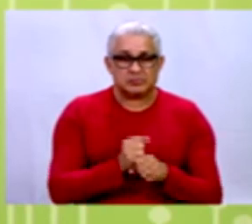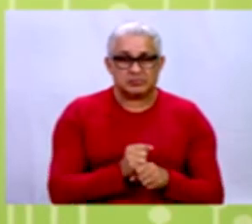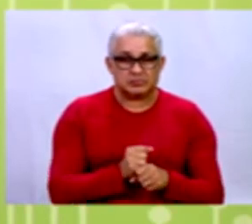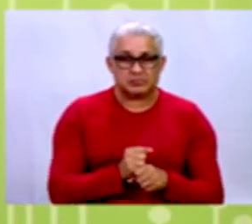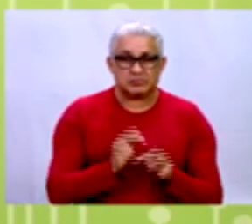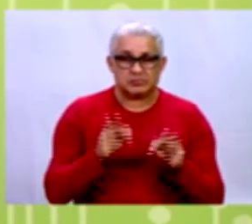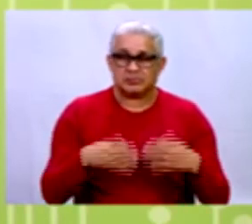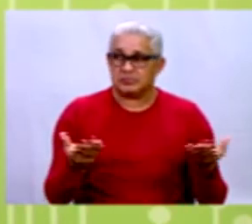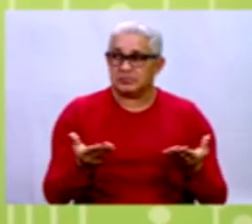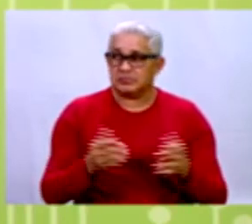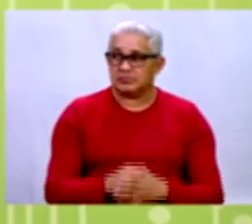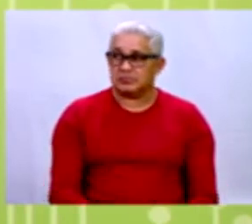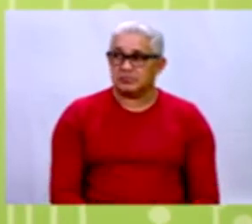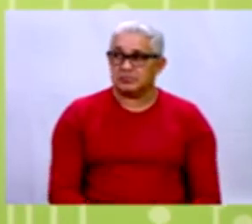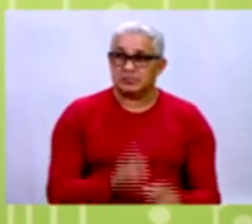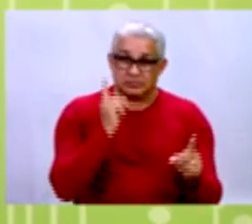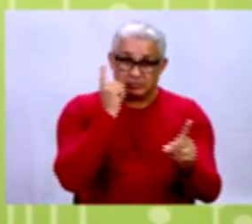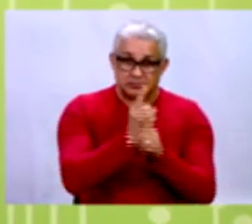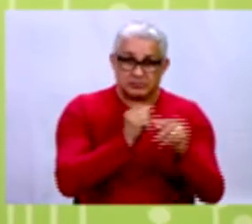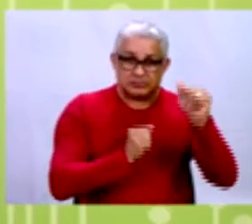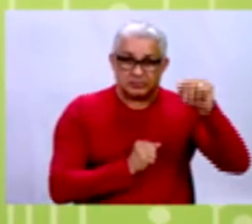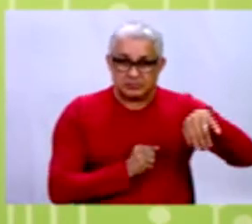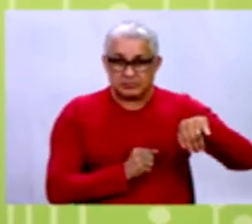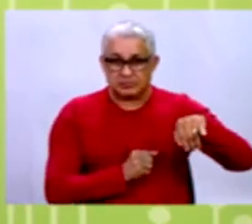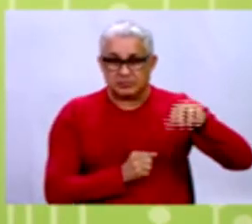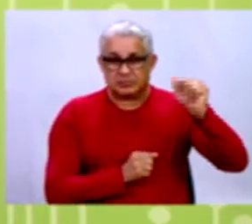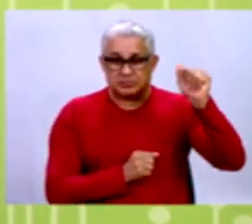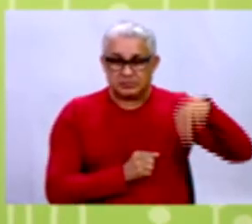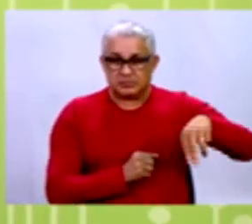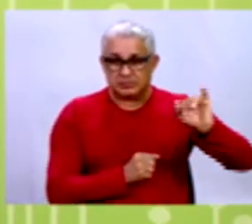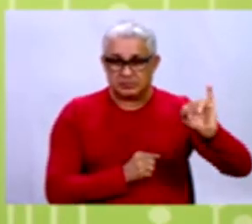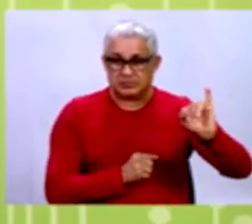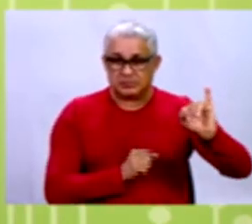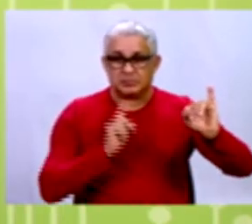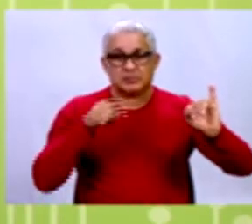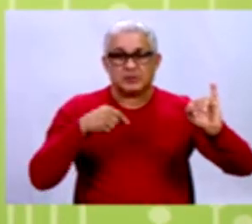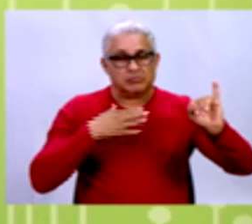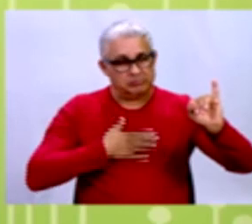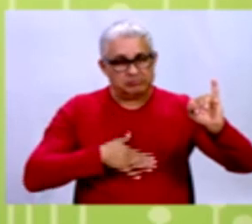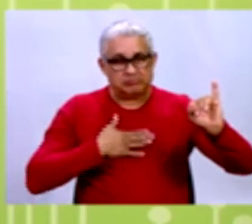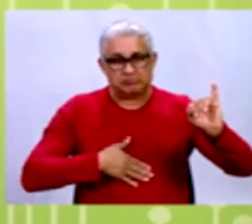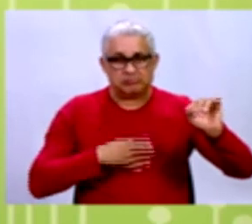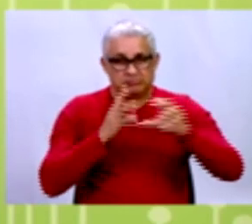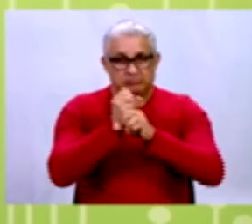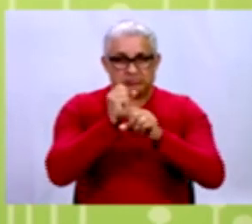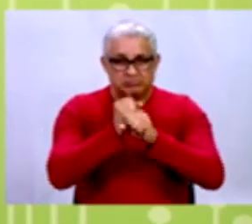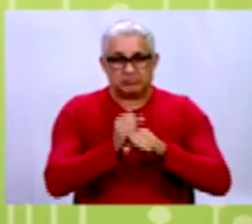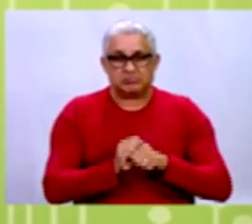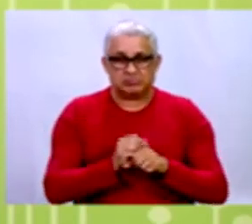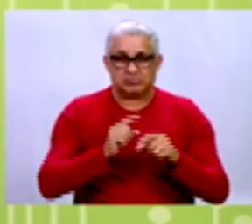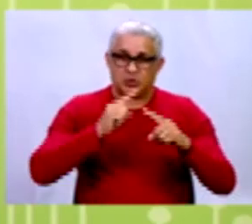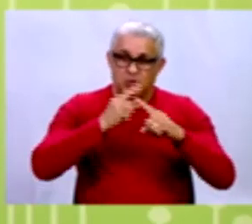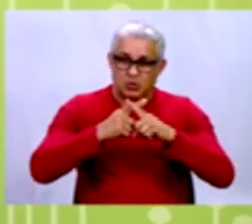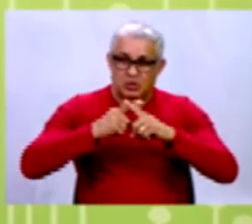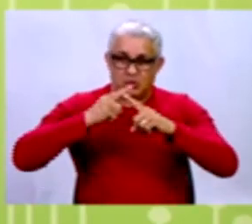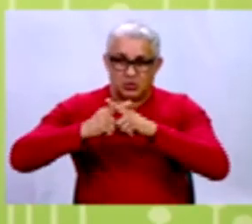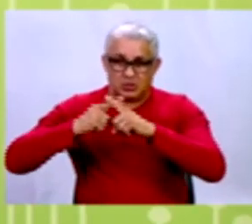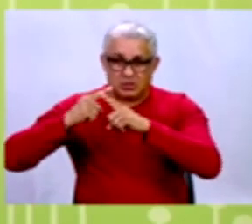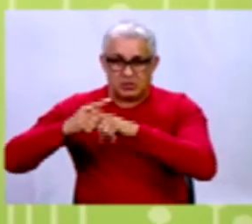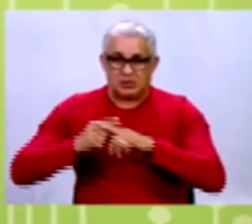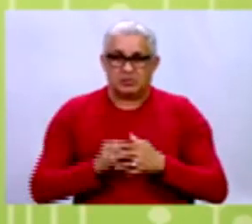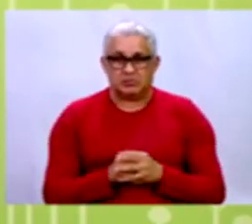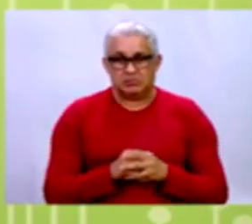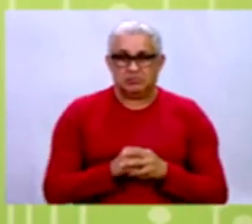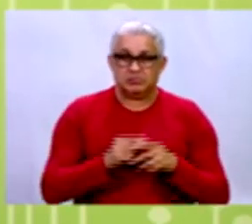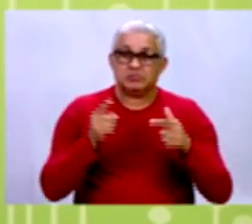aqui, tá? Encontrando o ANI, depois a fórmula é bem tranquila, vocês viram? Daí é só multiplicação mesmo, tá?